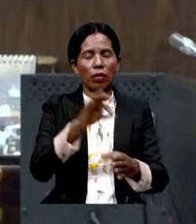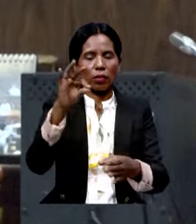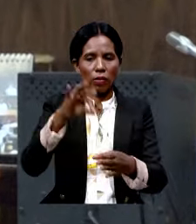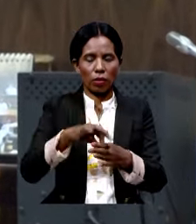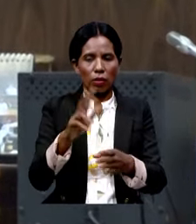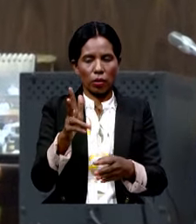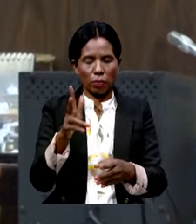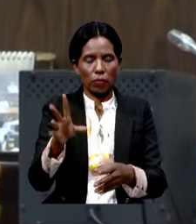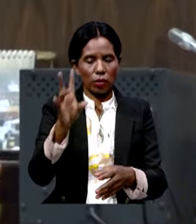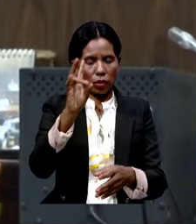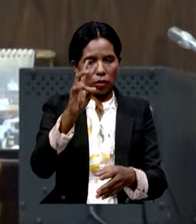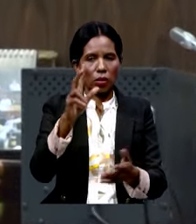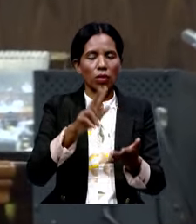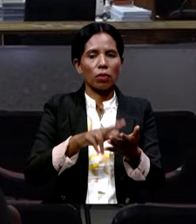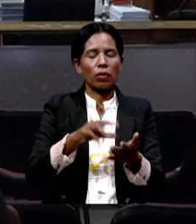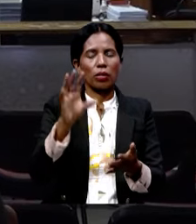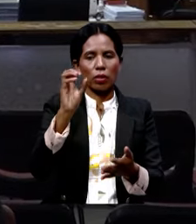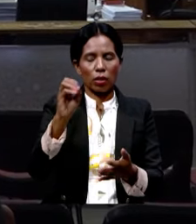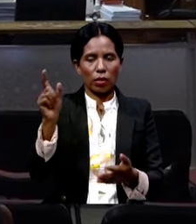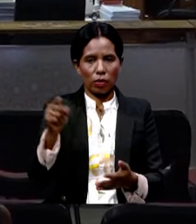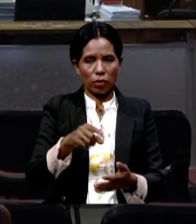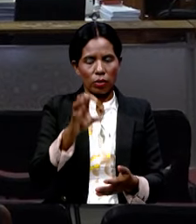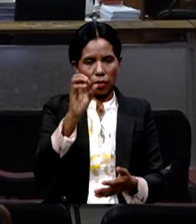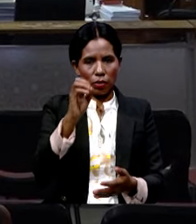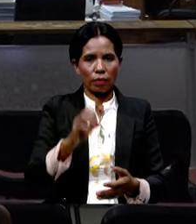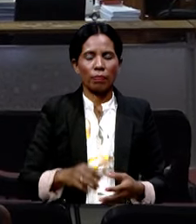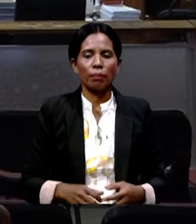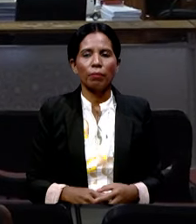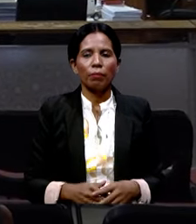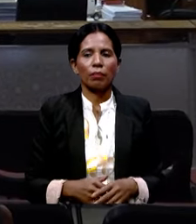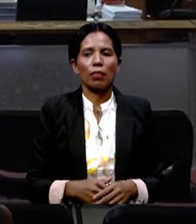resingito contra zero no abstenção zero. Ormalu Neves, Jamil Santos, GMN.